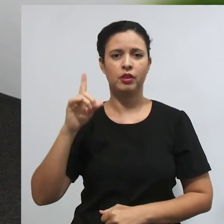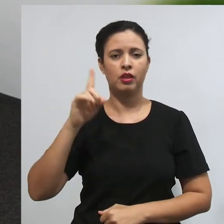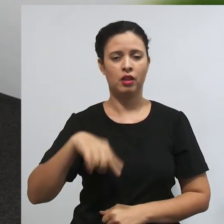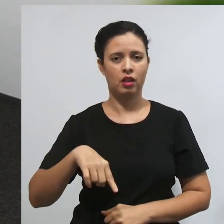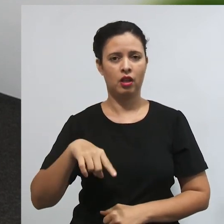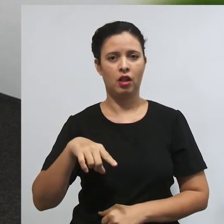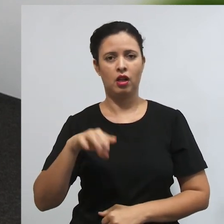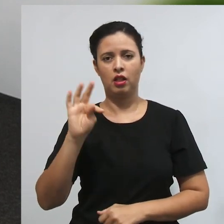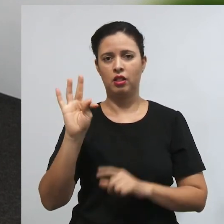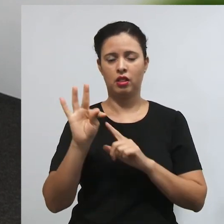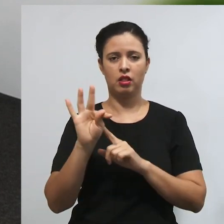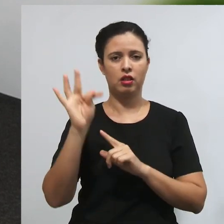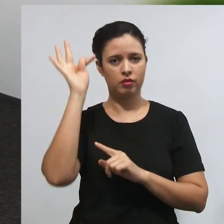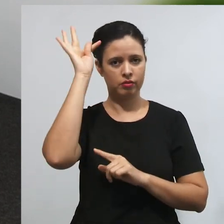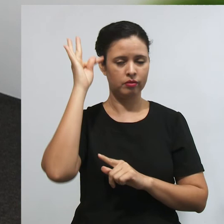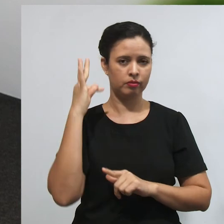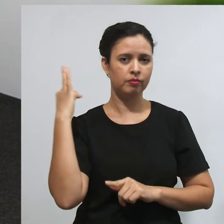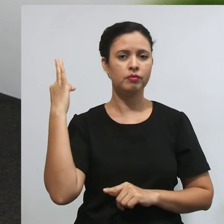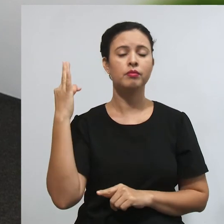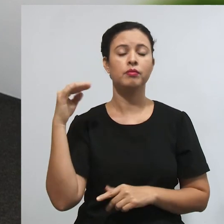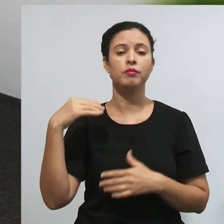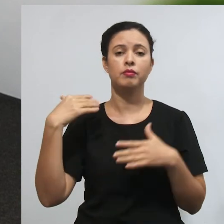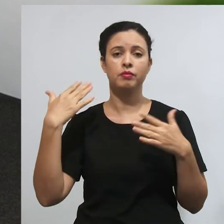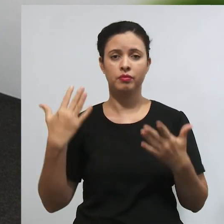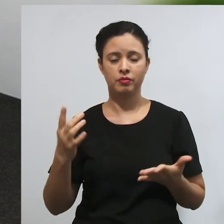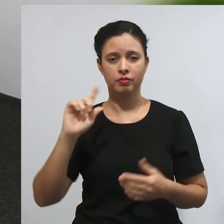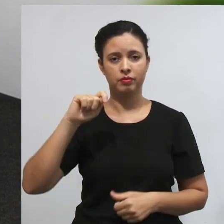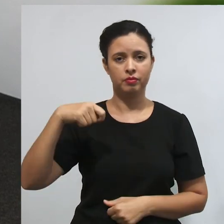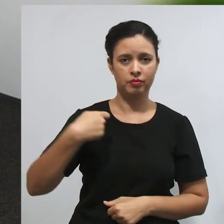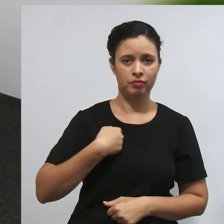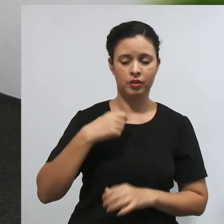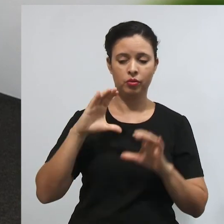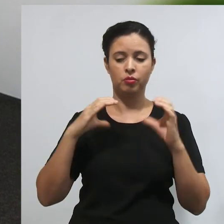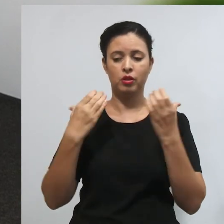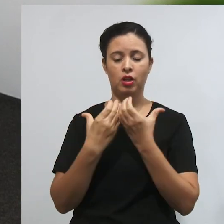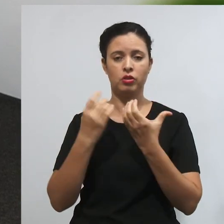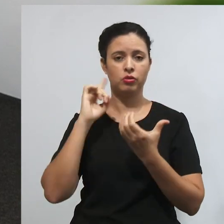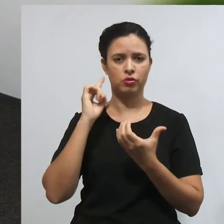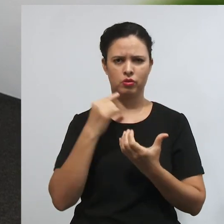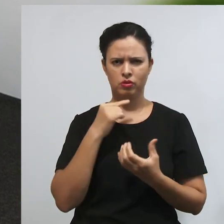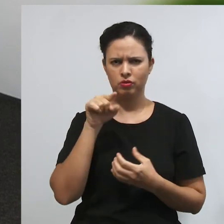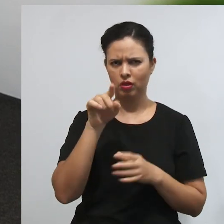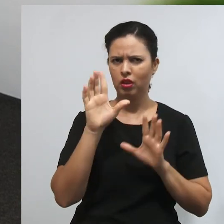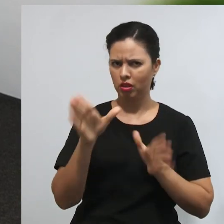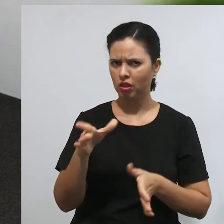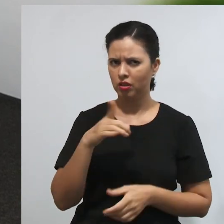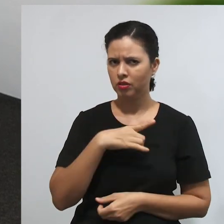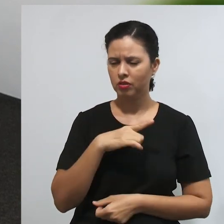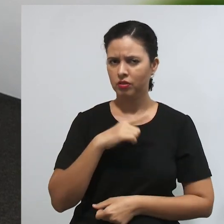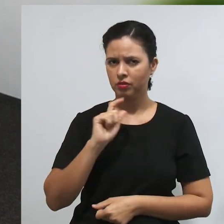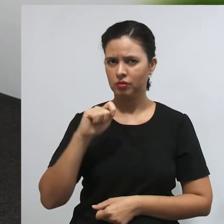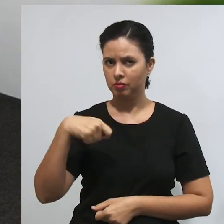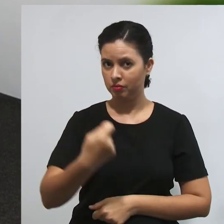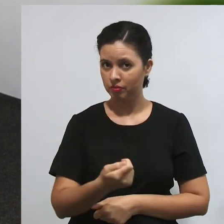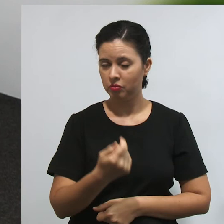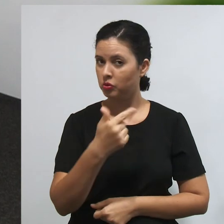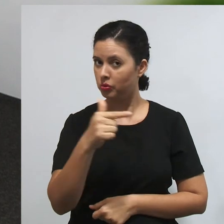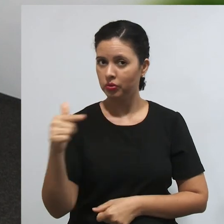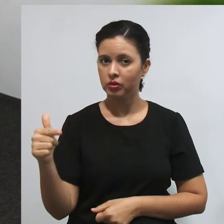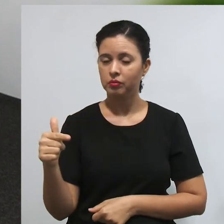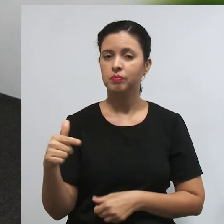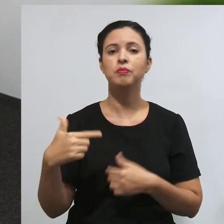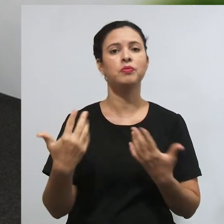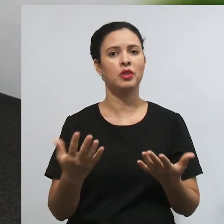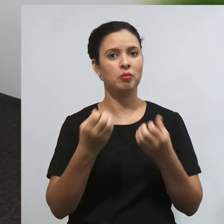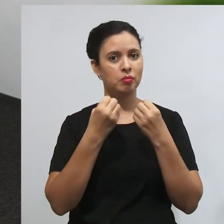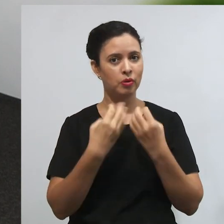T, Thelma. Então, esse é o meu sinal na comunidade surda. Você já tem o seu sinal? Se você ainda não tem,